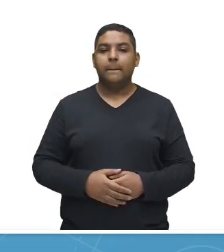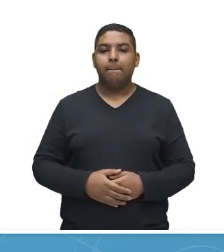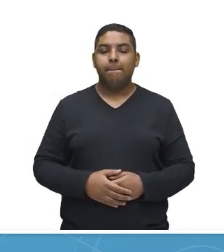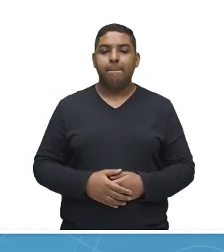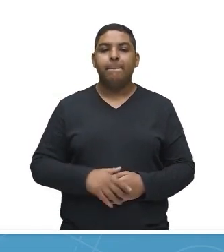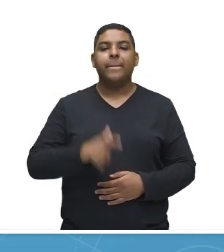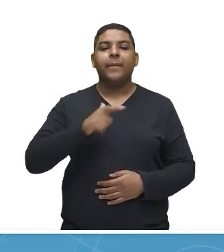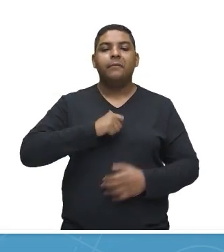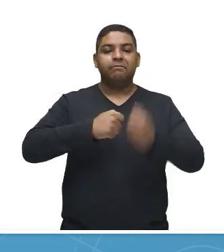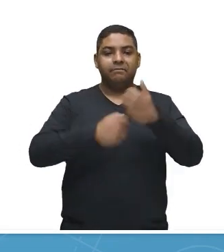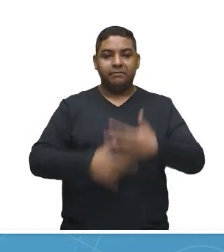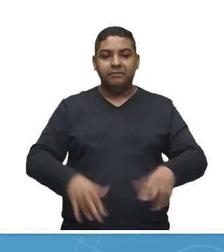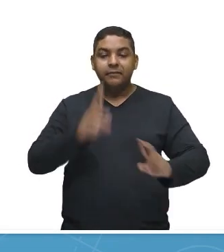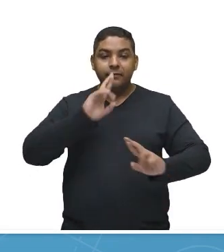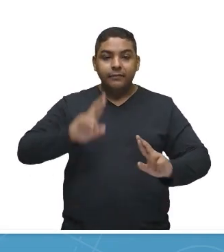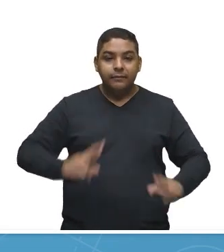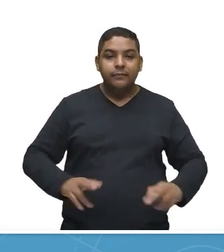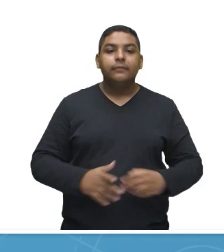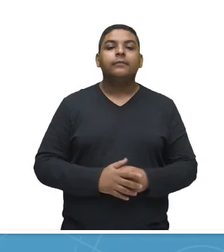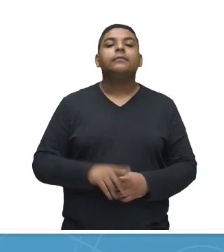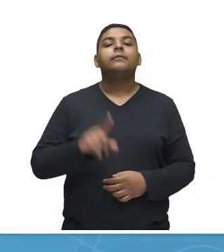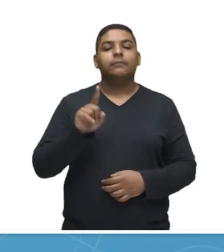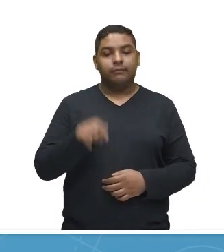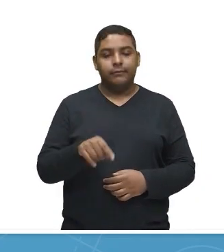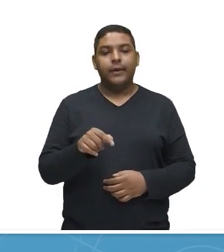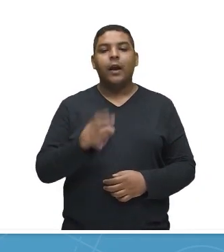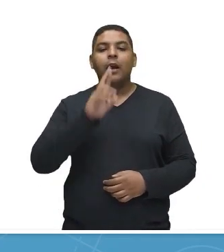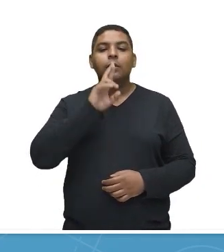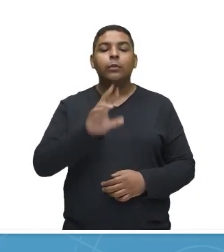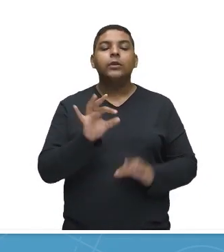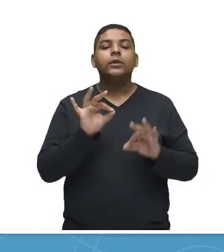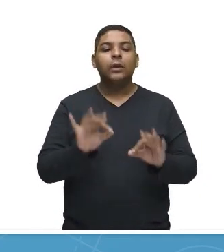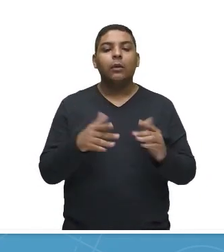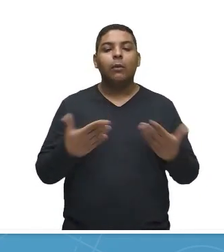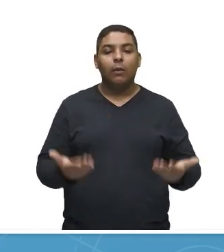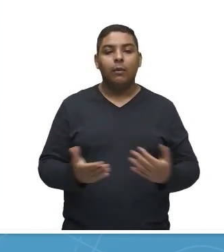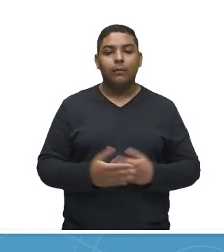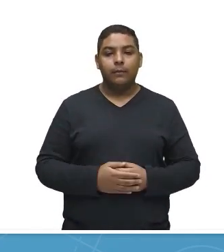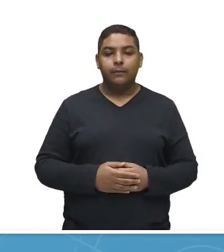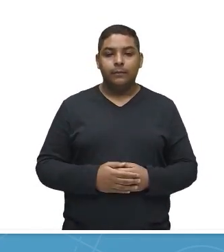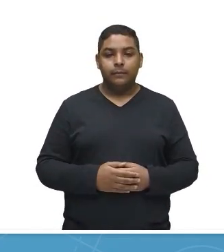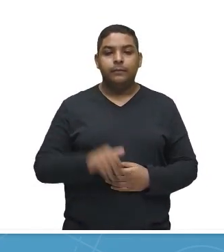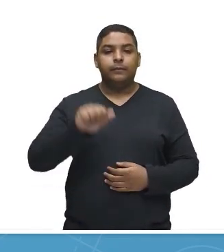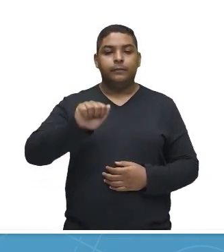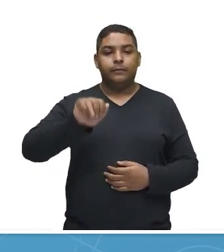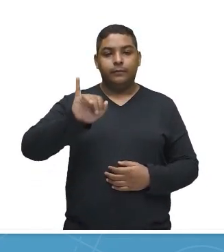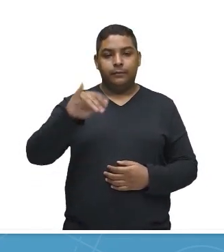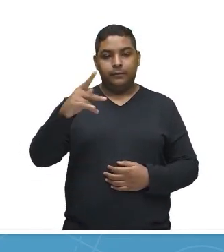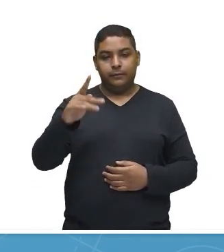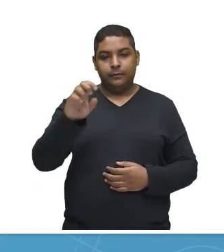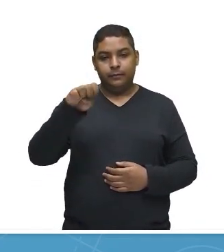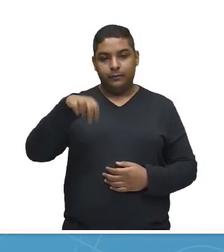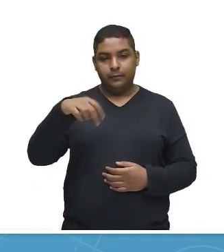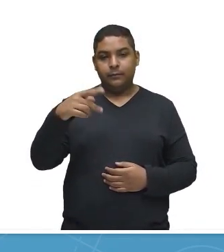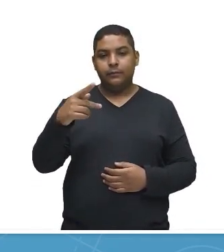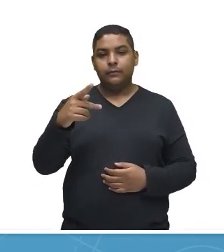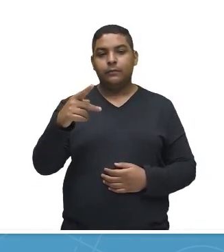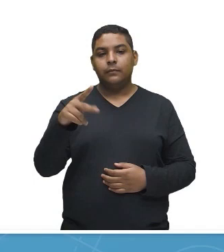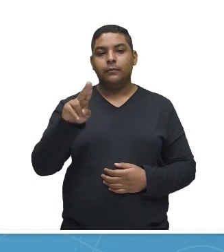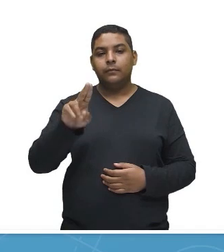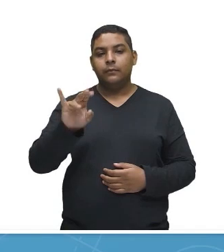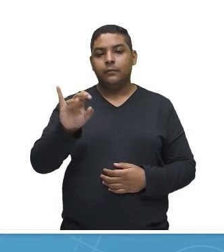os outros disseram que a resposta correta é o quê? I can quit. Vamos ver o